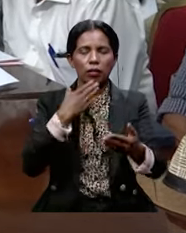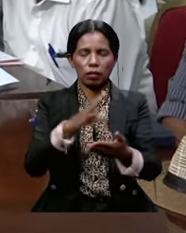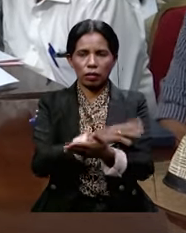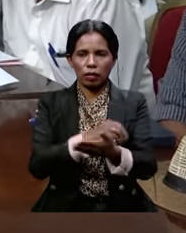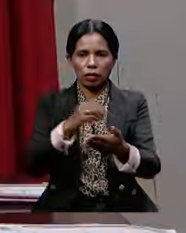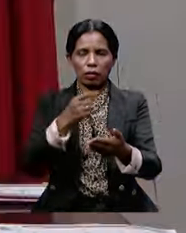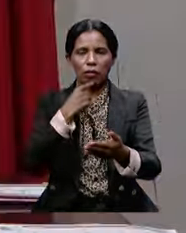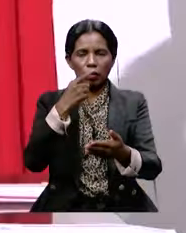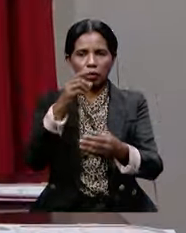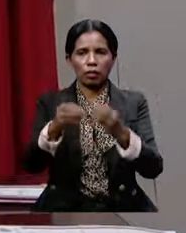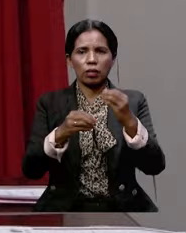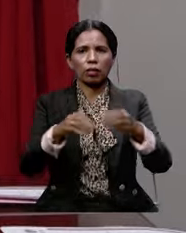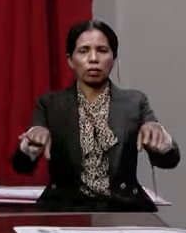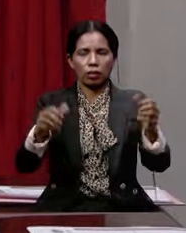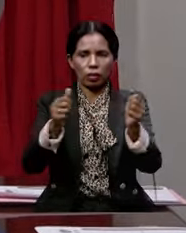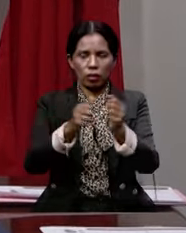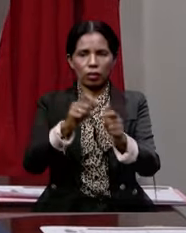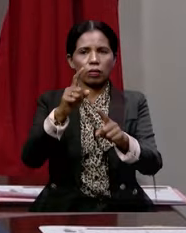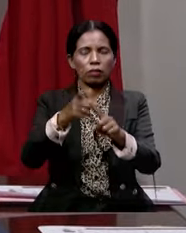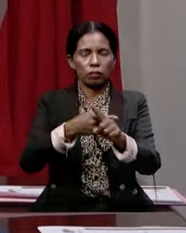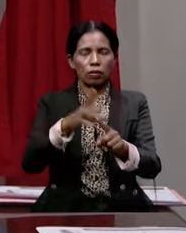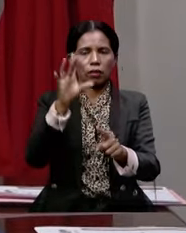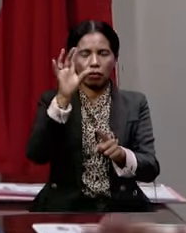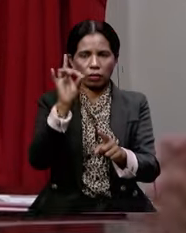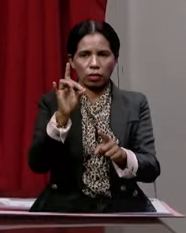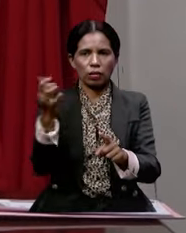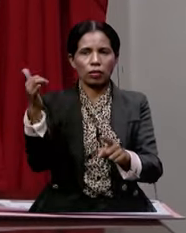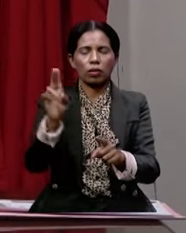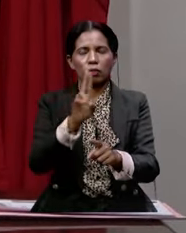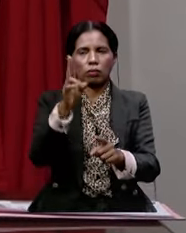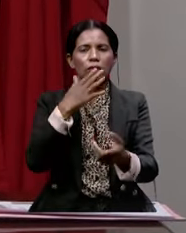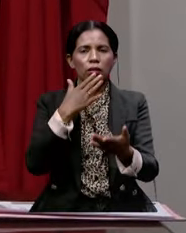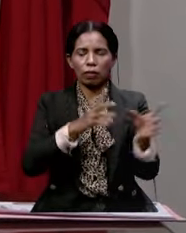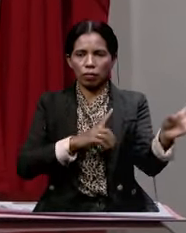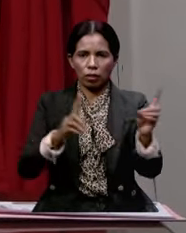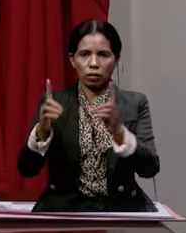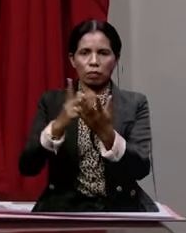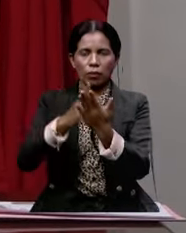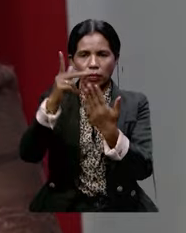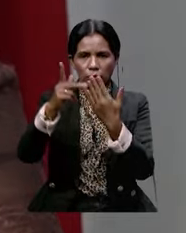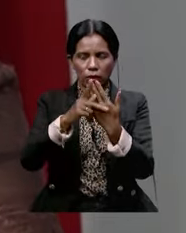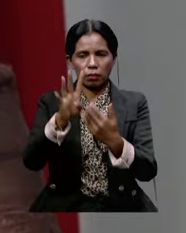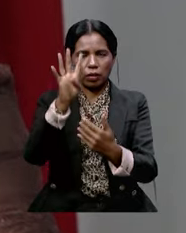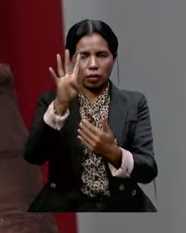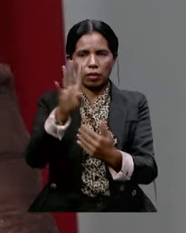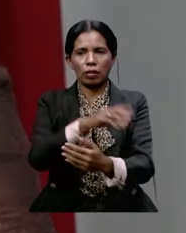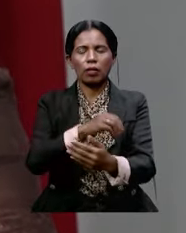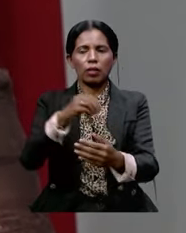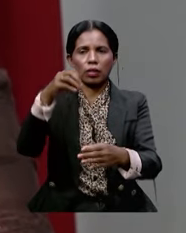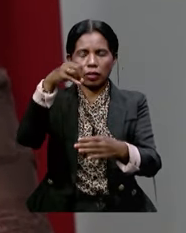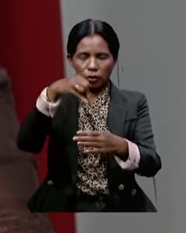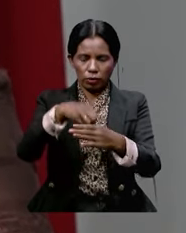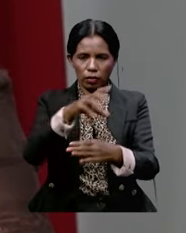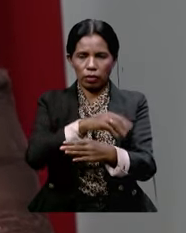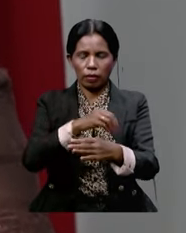subvenção ne hateten, contrato ne durante fulangualu, nebe sira se executa ou implementa programa HAT, nebe identifica uma, inclui